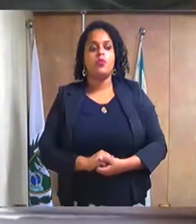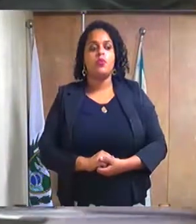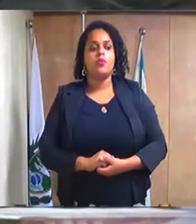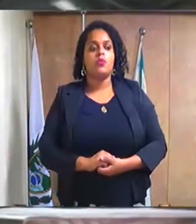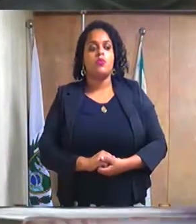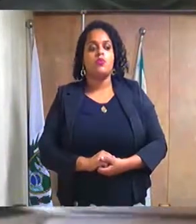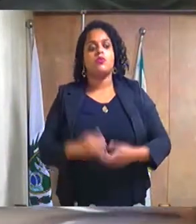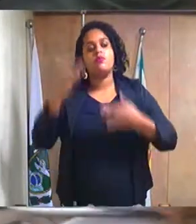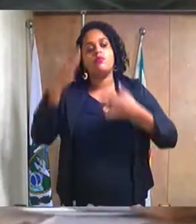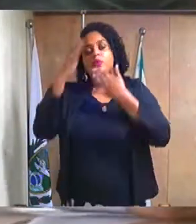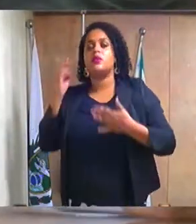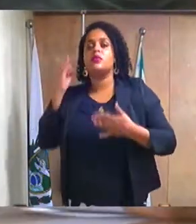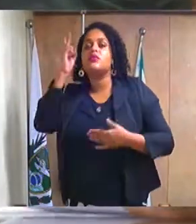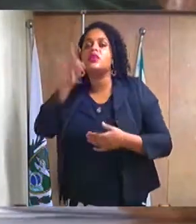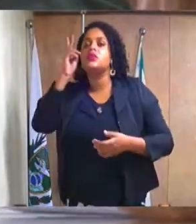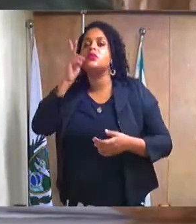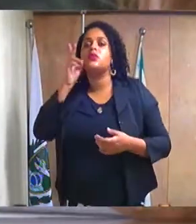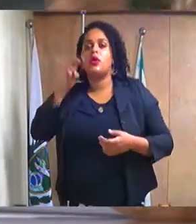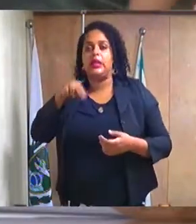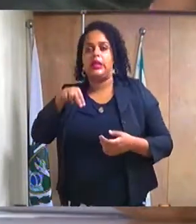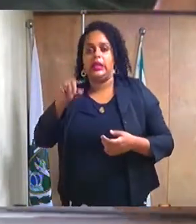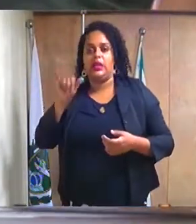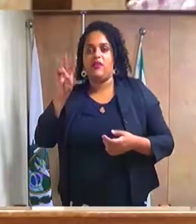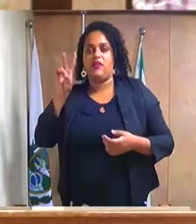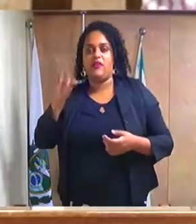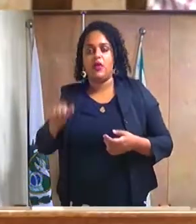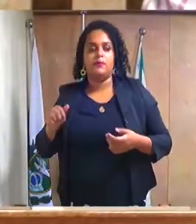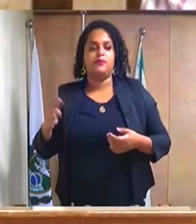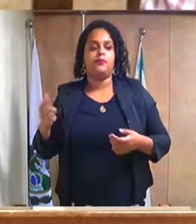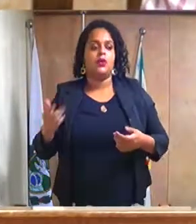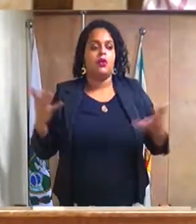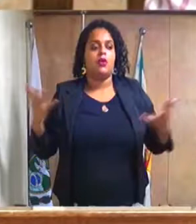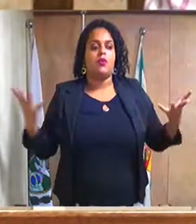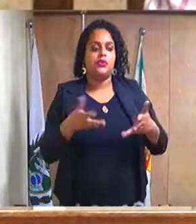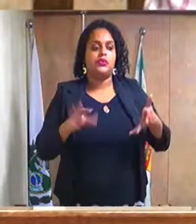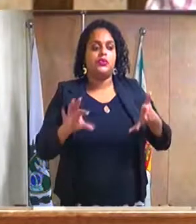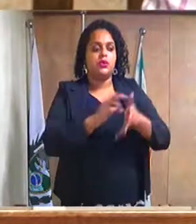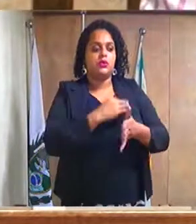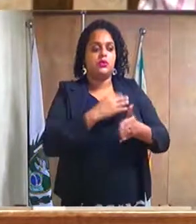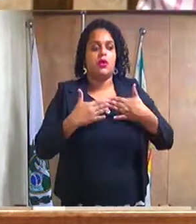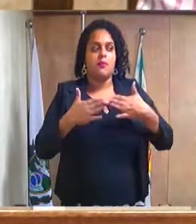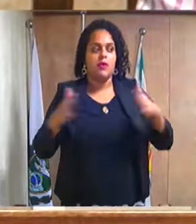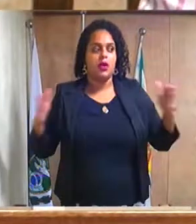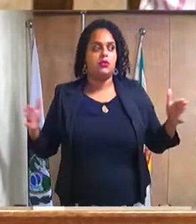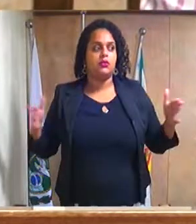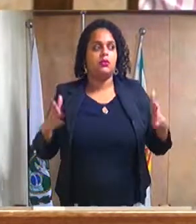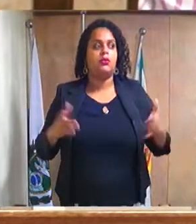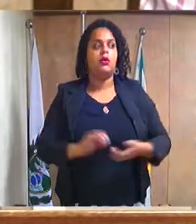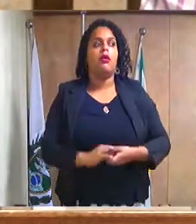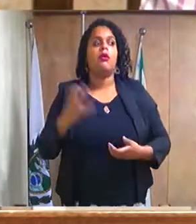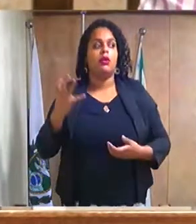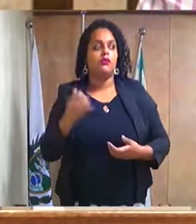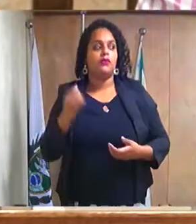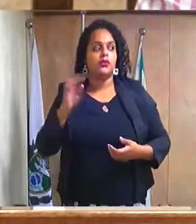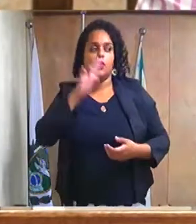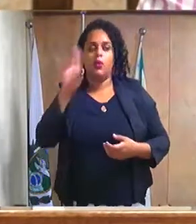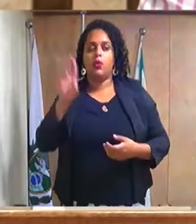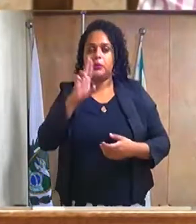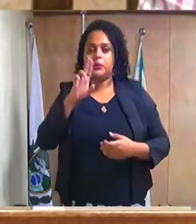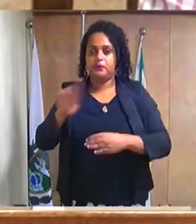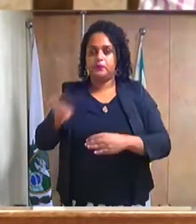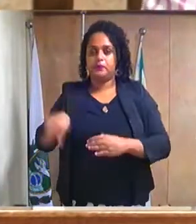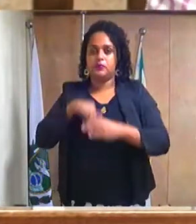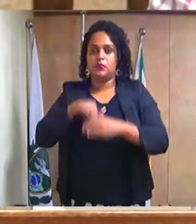Obrigado, vereador Ivan. Nesse momento, as inscrições estão abertas para quem quiser fazer uso da palavra.